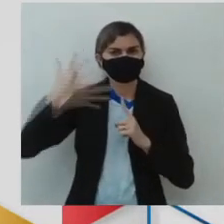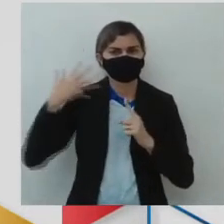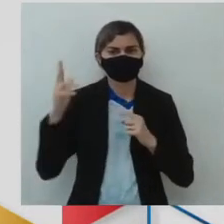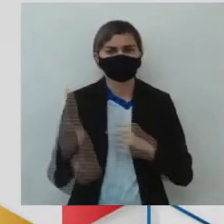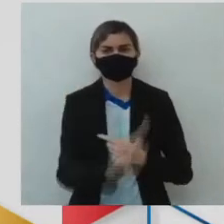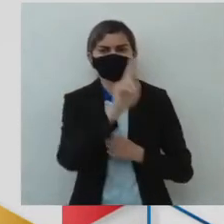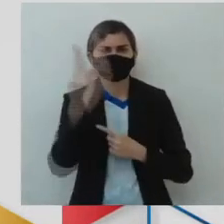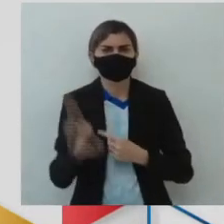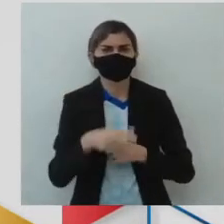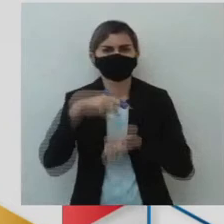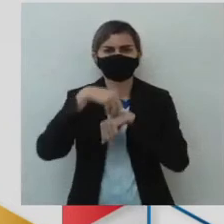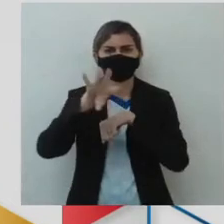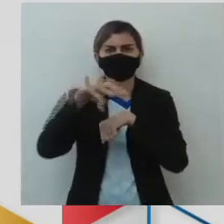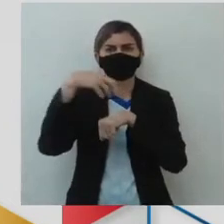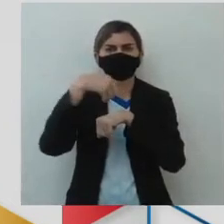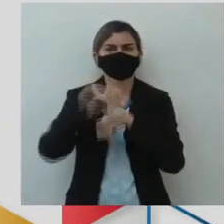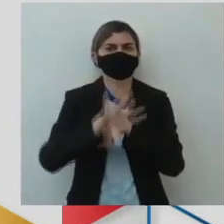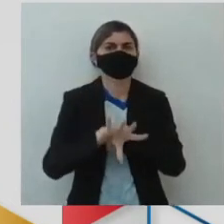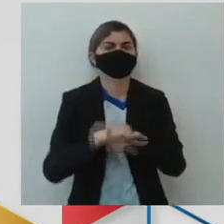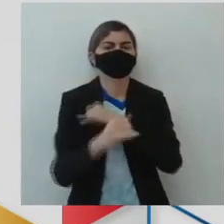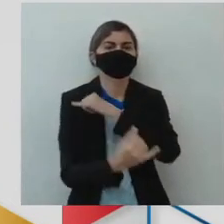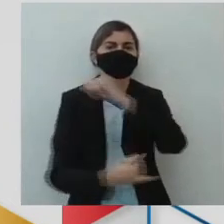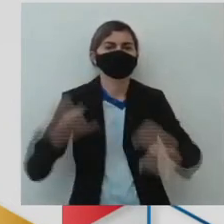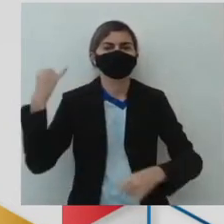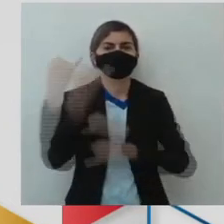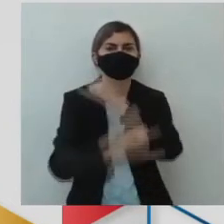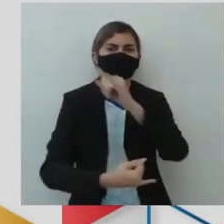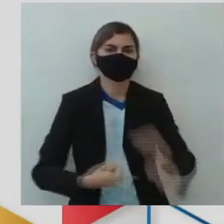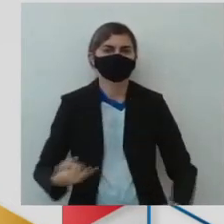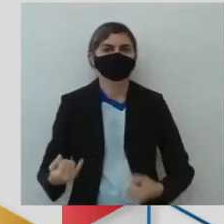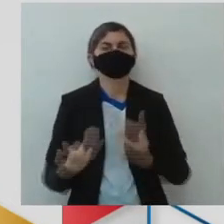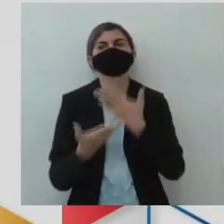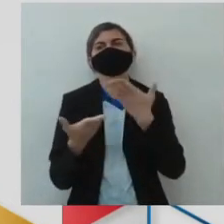são usadas para transmitir informações